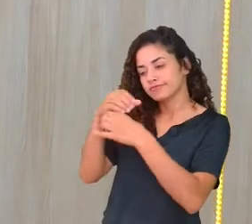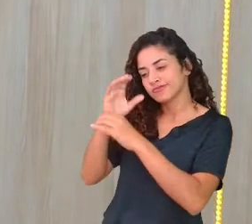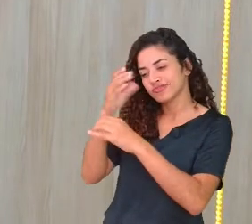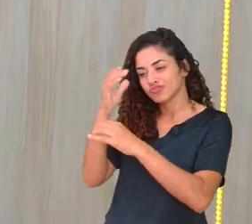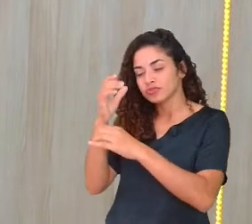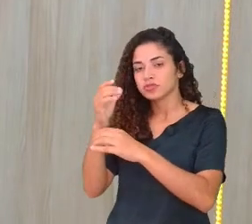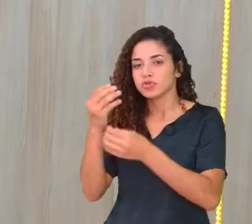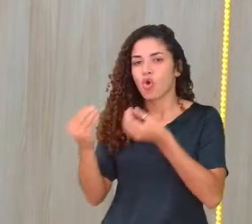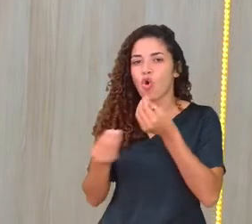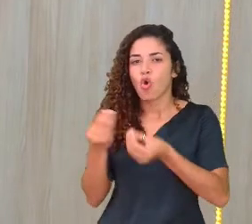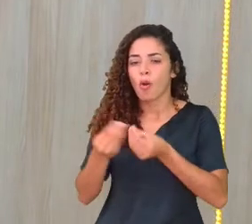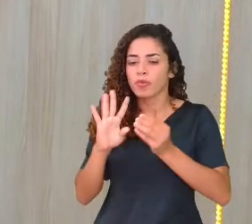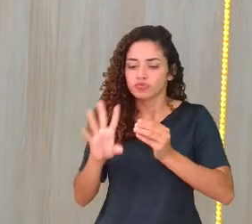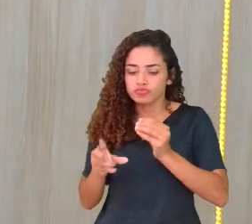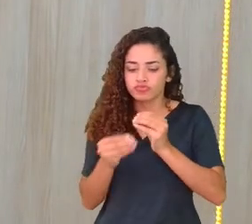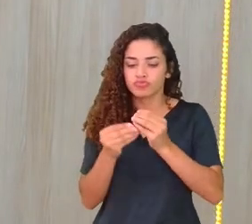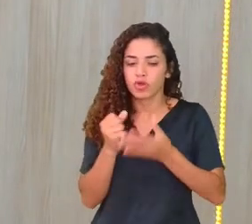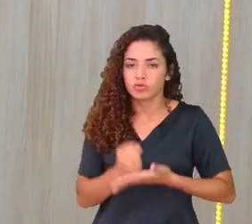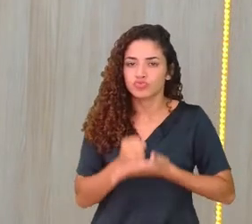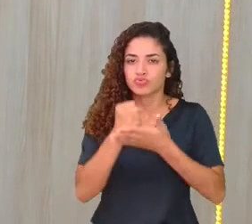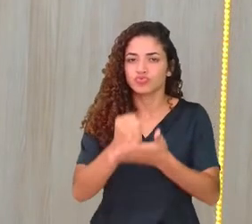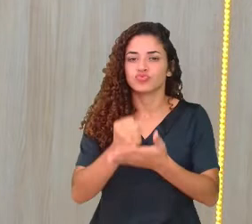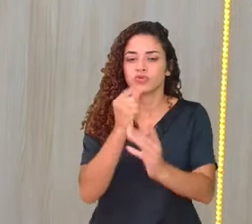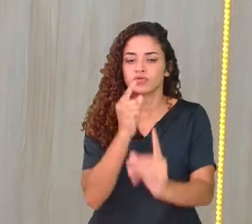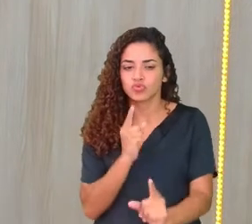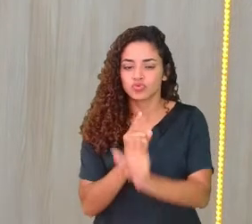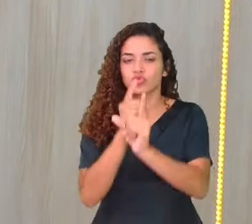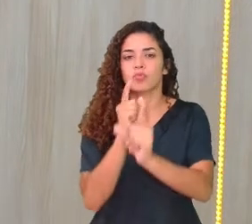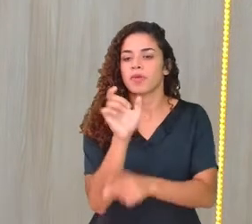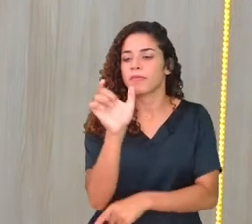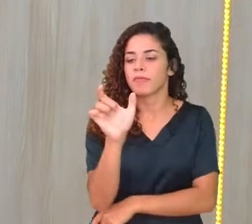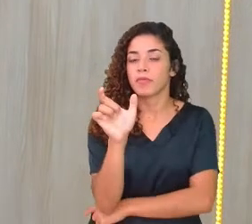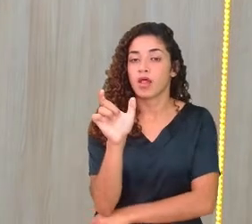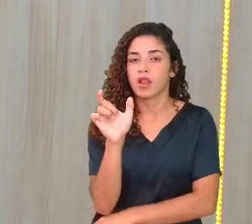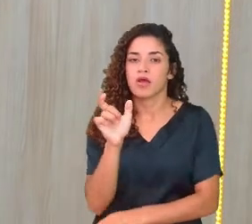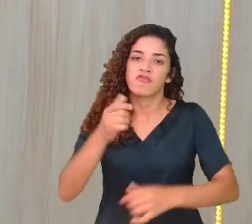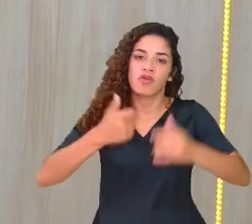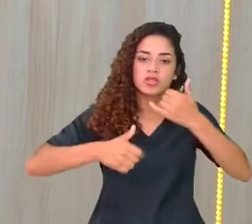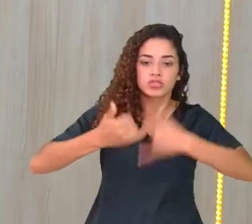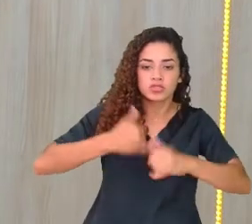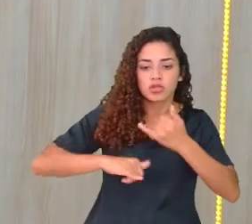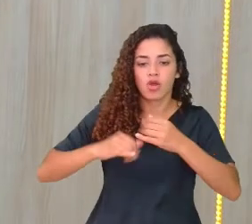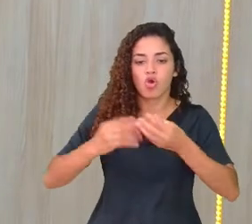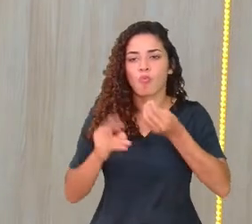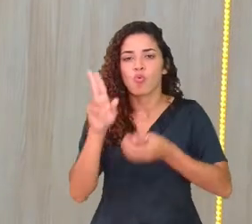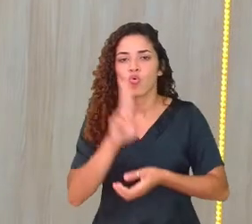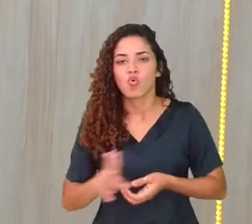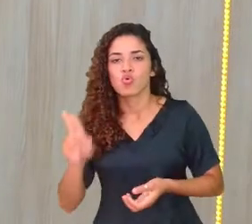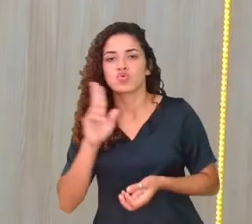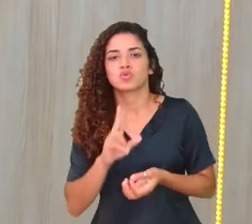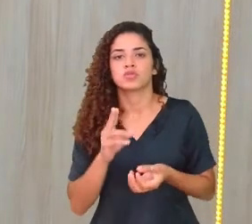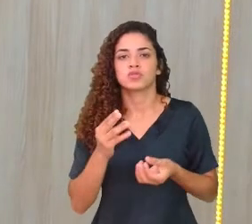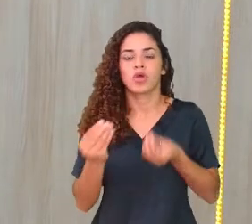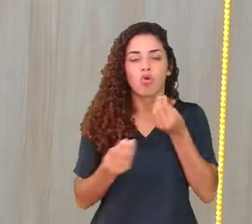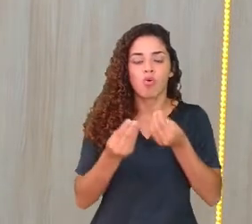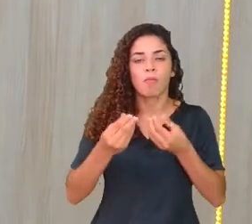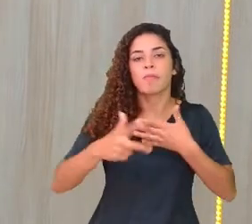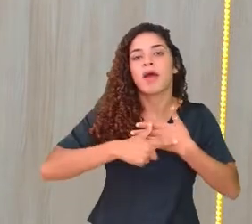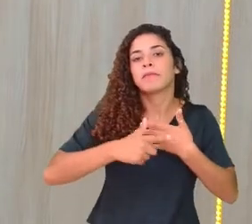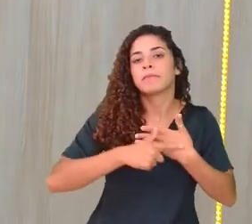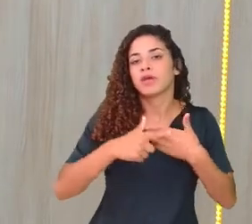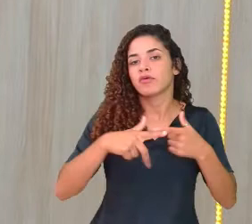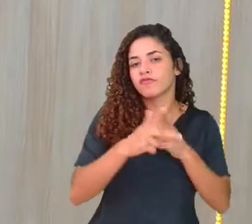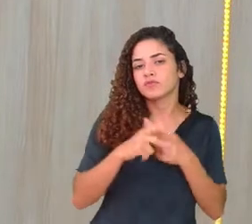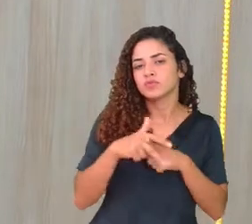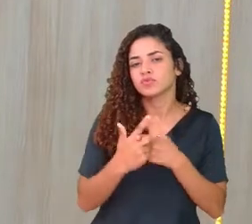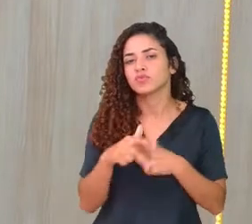para definir, para descobrir realmente a eletricidade, a utilidade, como era que funcionava.